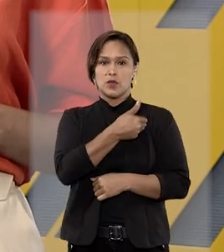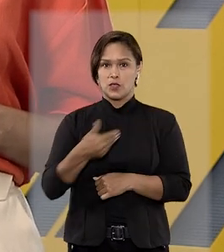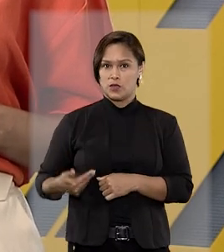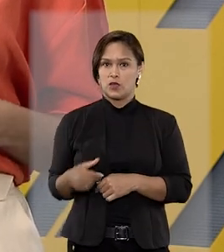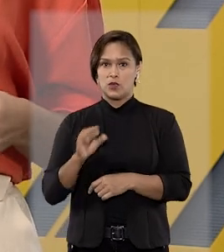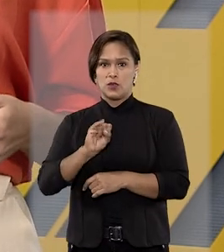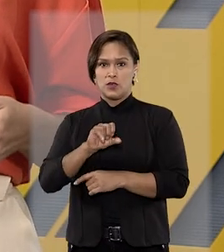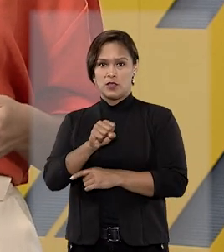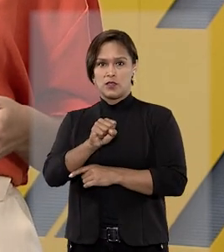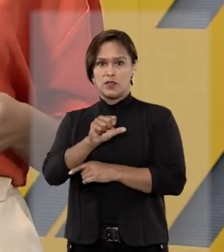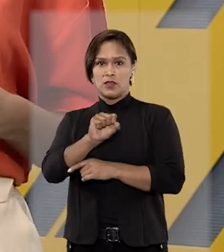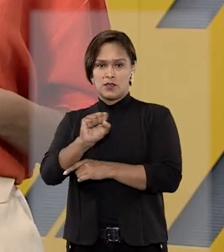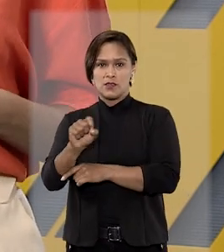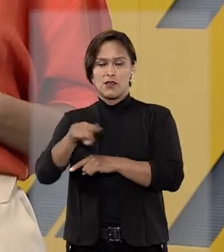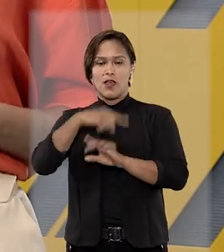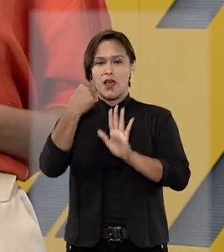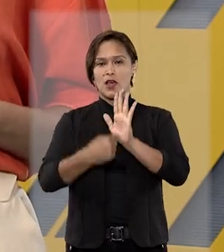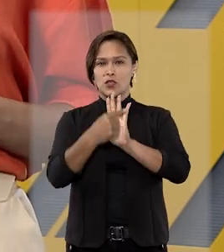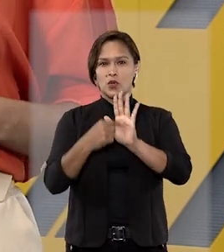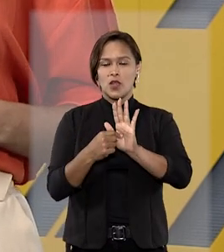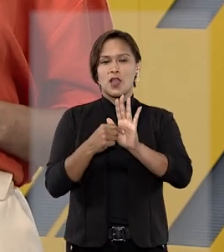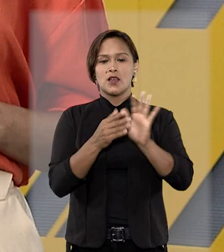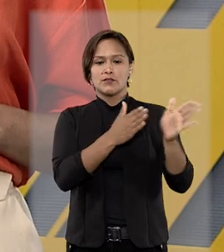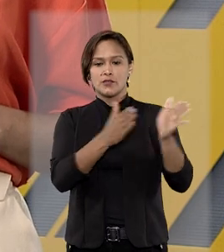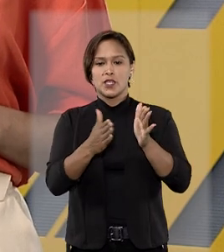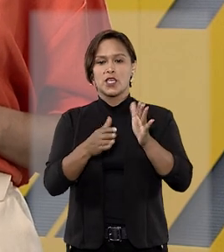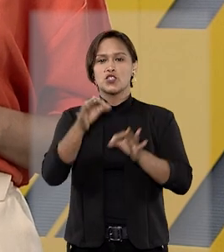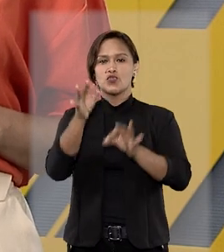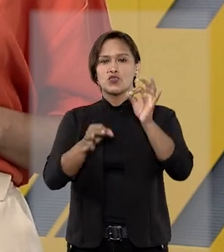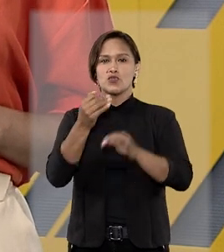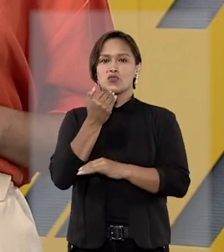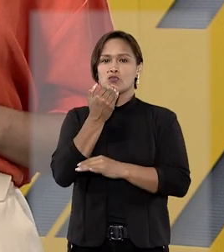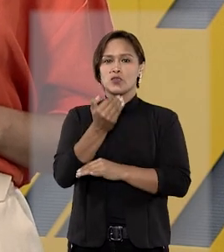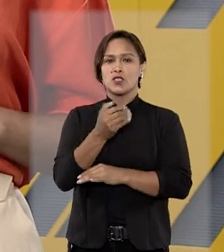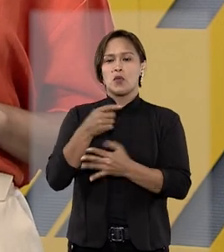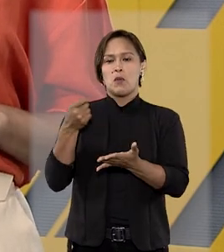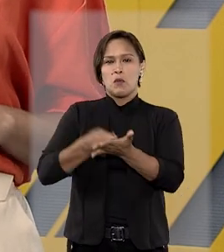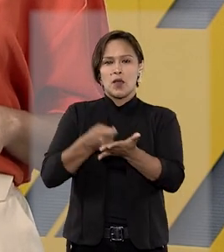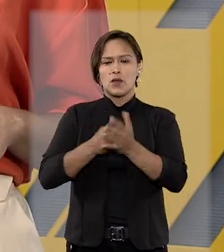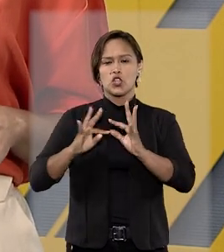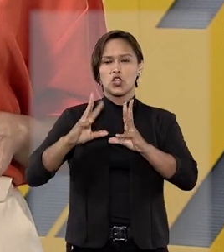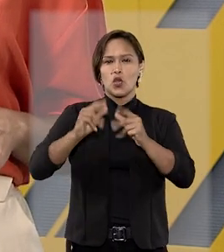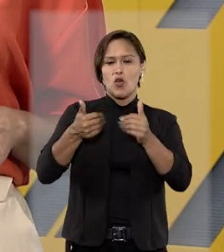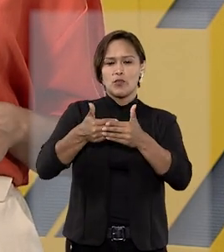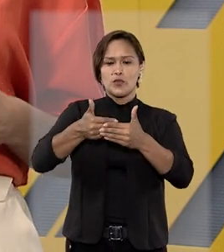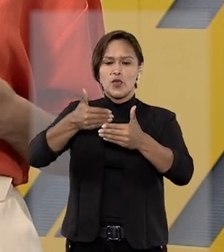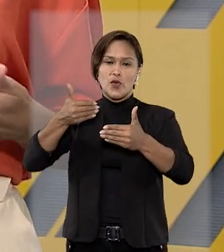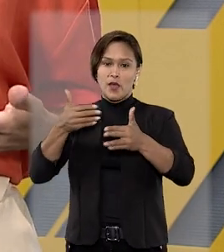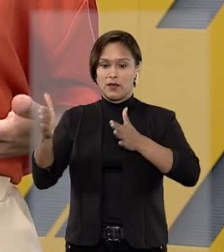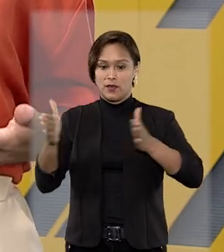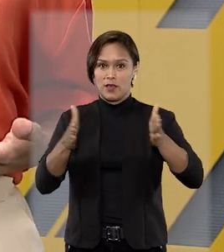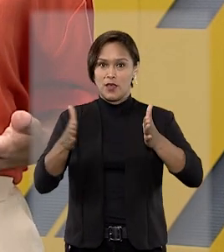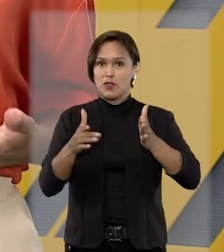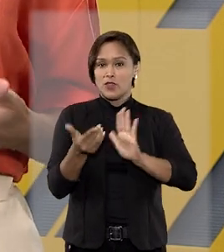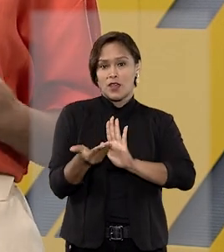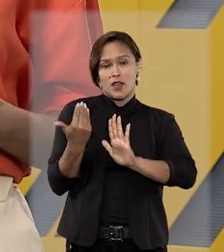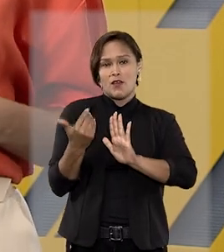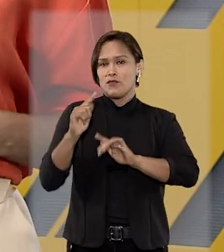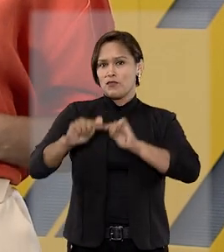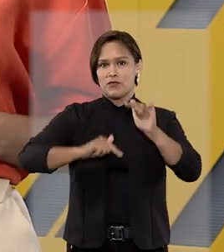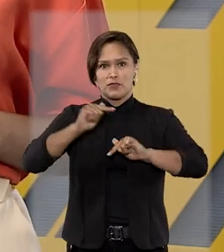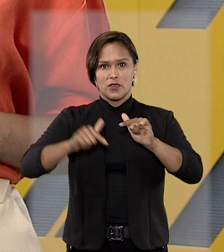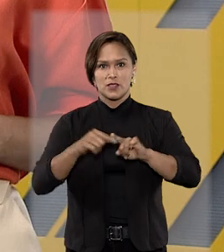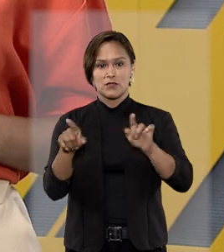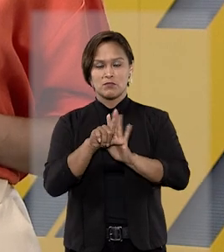do INSS, que teve a demissão anulada, pleitear em juízo o pagamento de todas as verbas a que teria direito